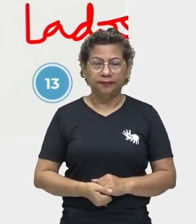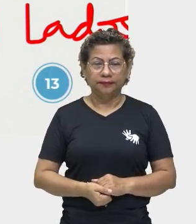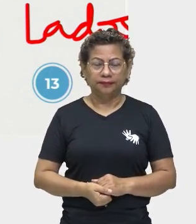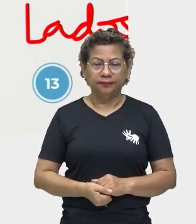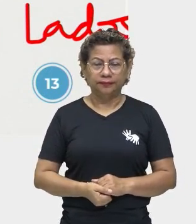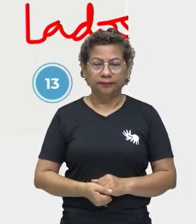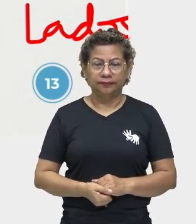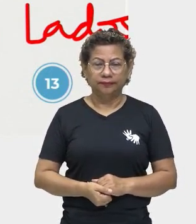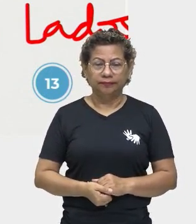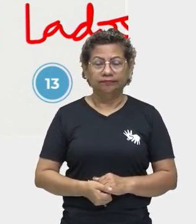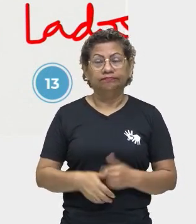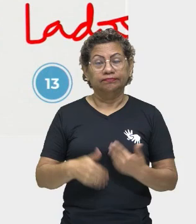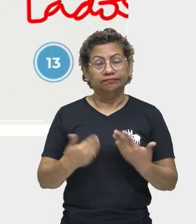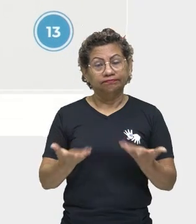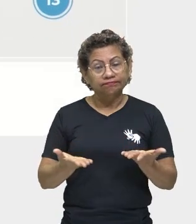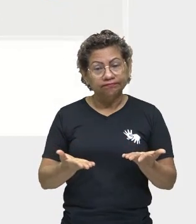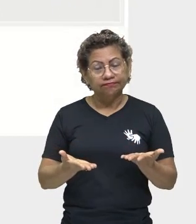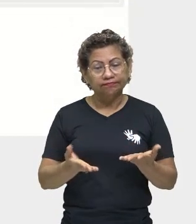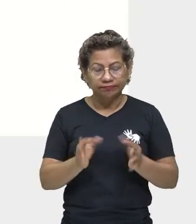Muito bem.